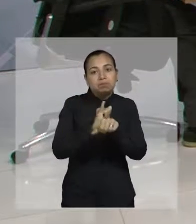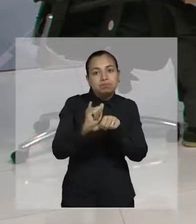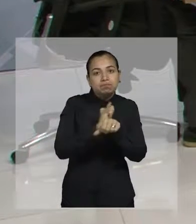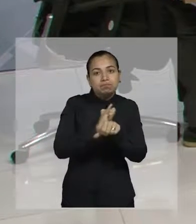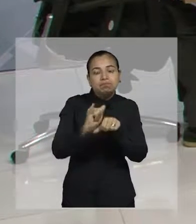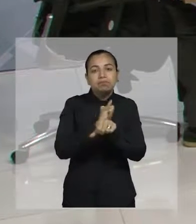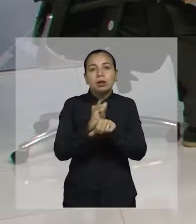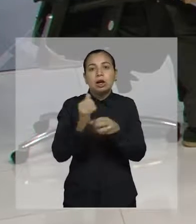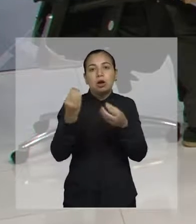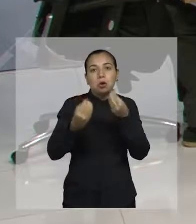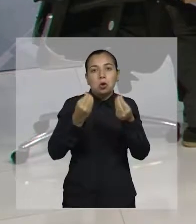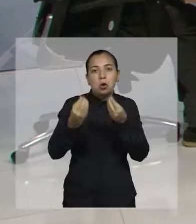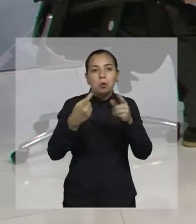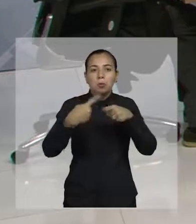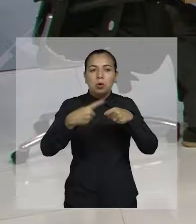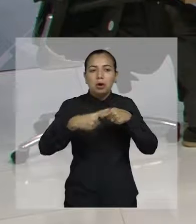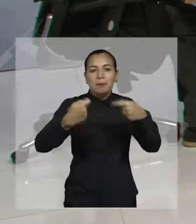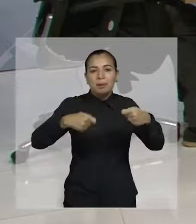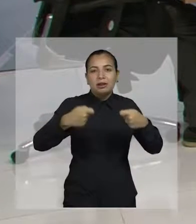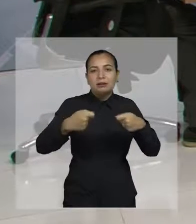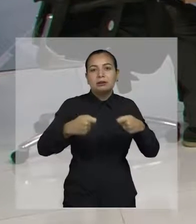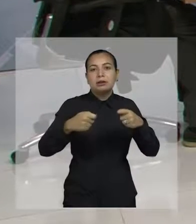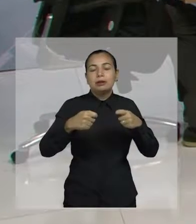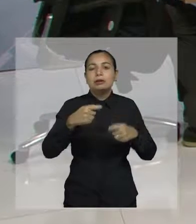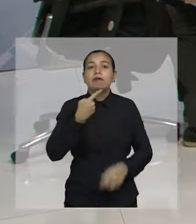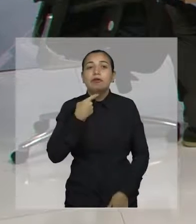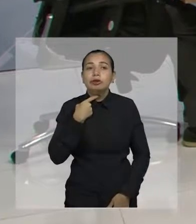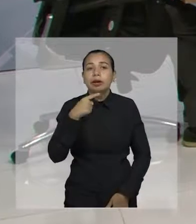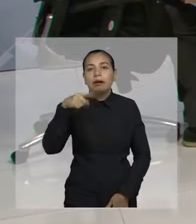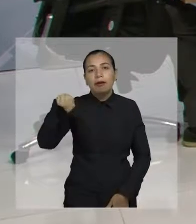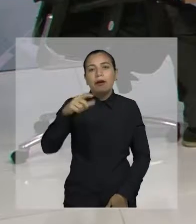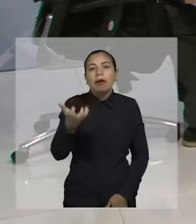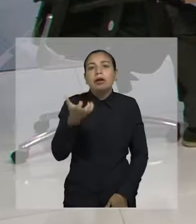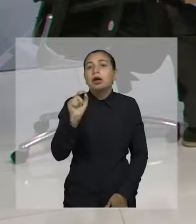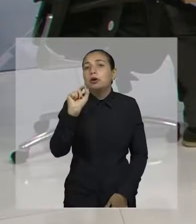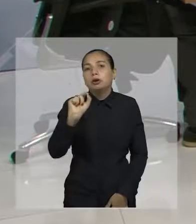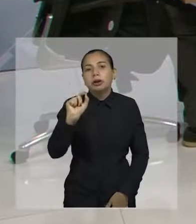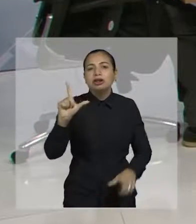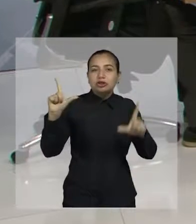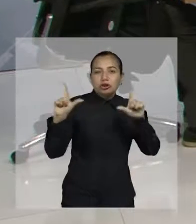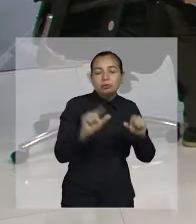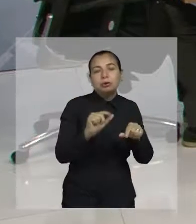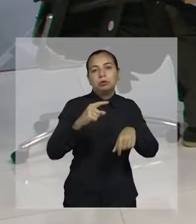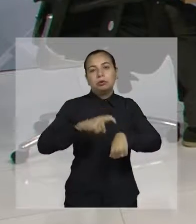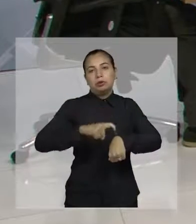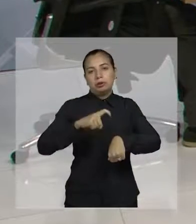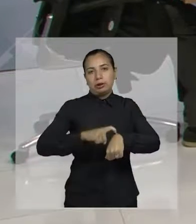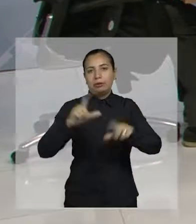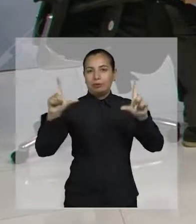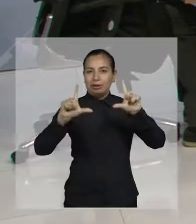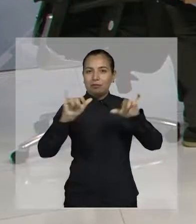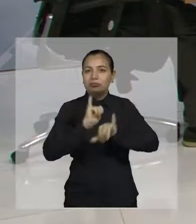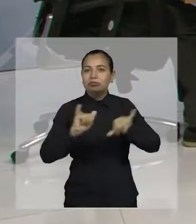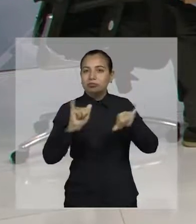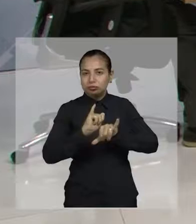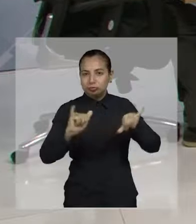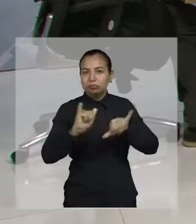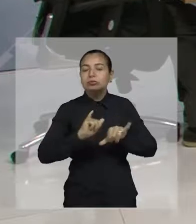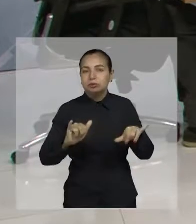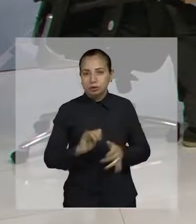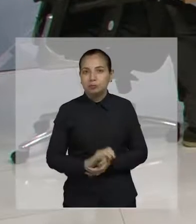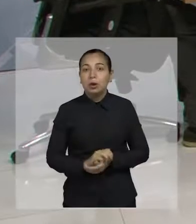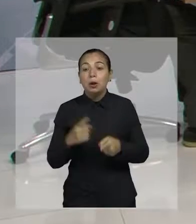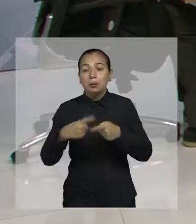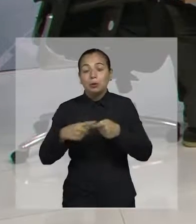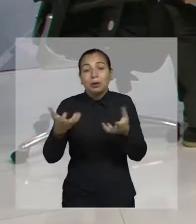mais ainda o tempo da televisão. Com certeza vem aí algumas medidas para tentar disciplinar as